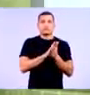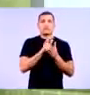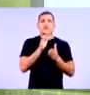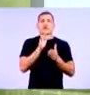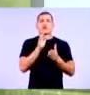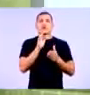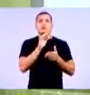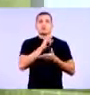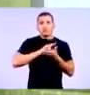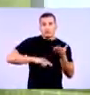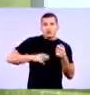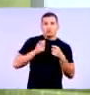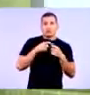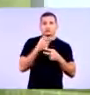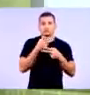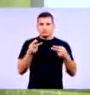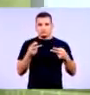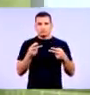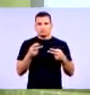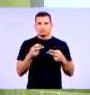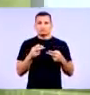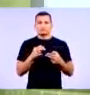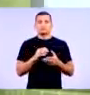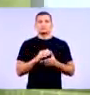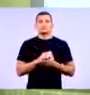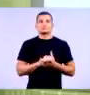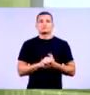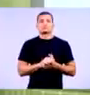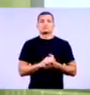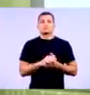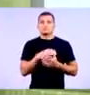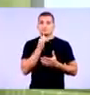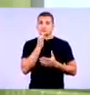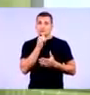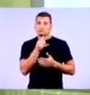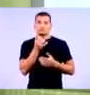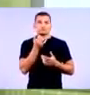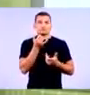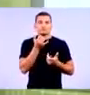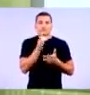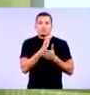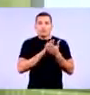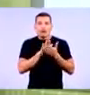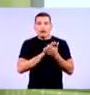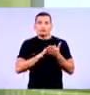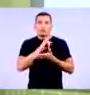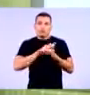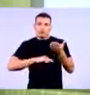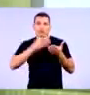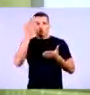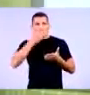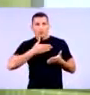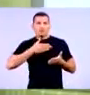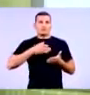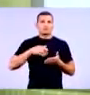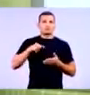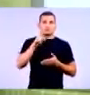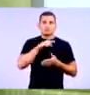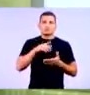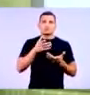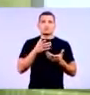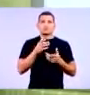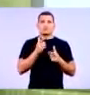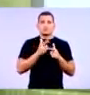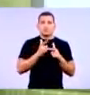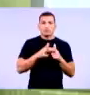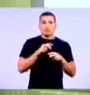evidentemente. Elas serão analisadas com base nisso. Então, se não houver nenhuma justificativa, nenhuma prova cabível de que